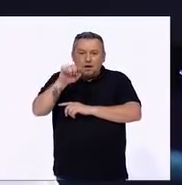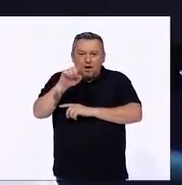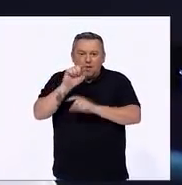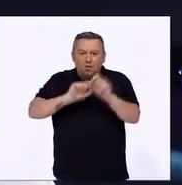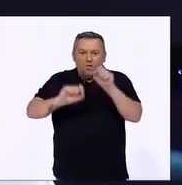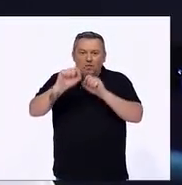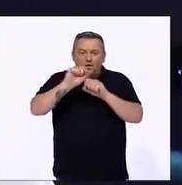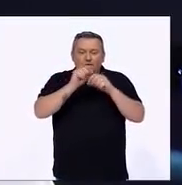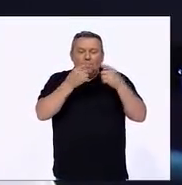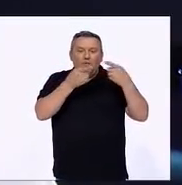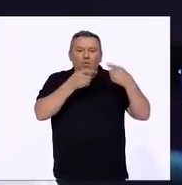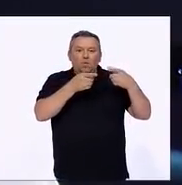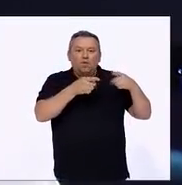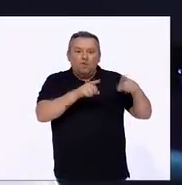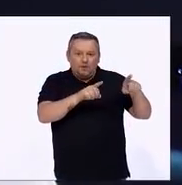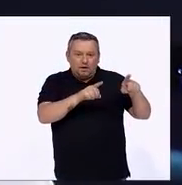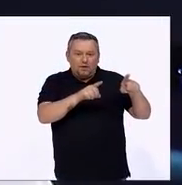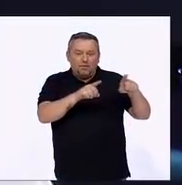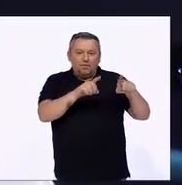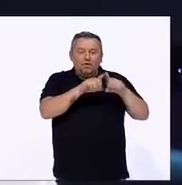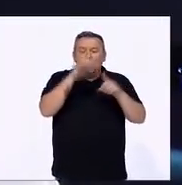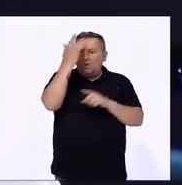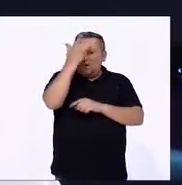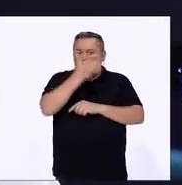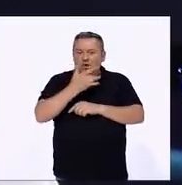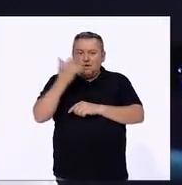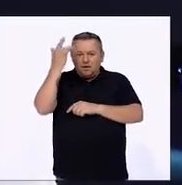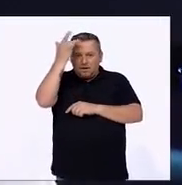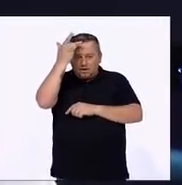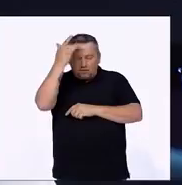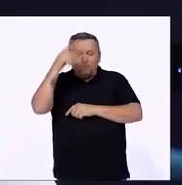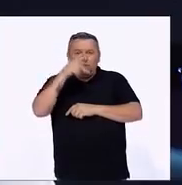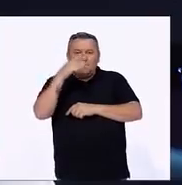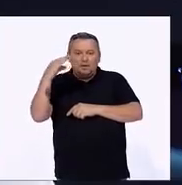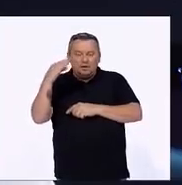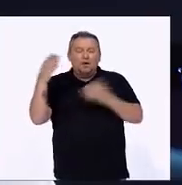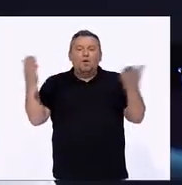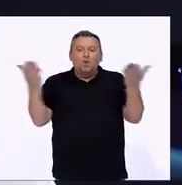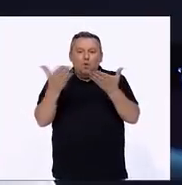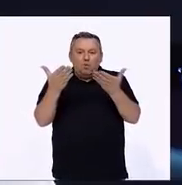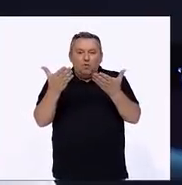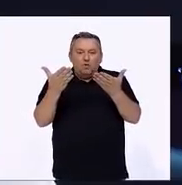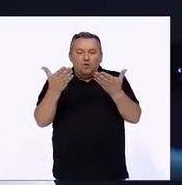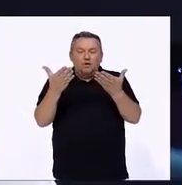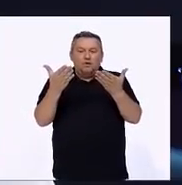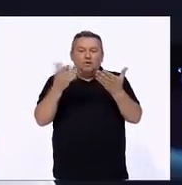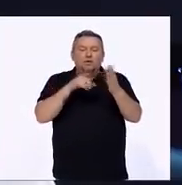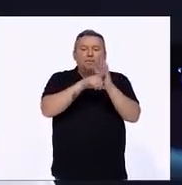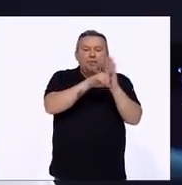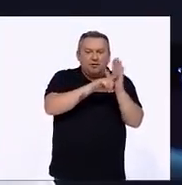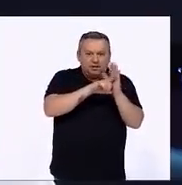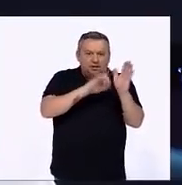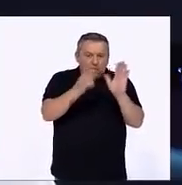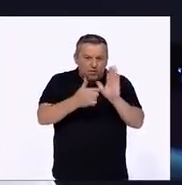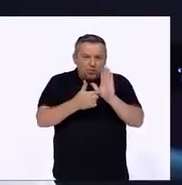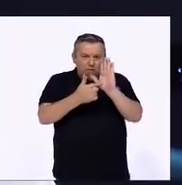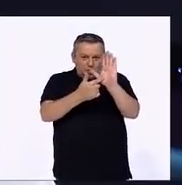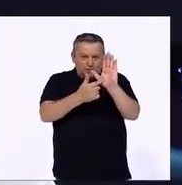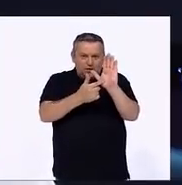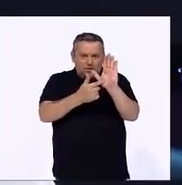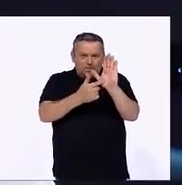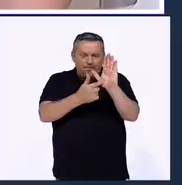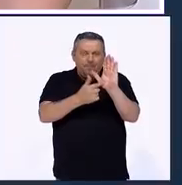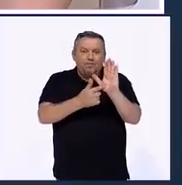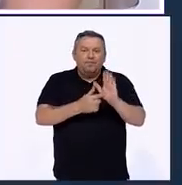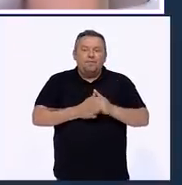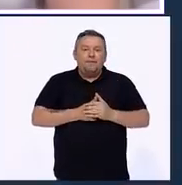o adversário do candidato Fernando Haddad, do PT, no segundo turno. Hoje, pelas pesquisas, é isso que se mostra.